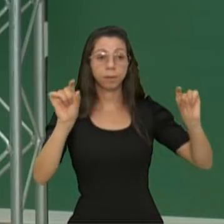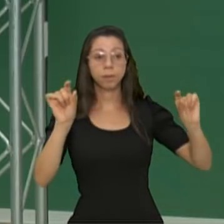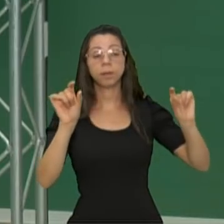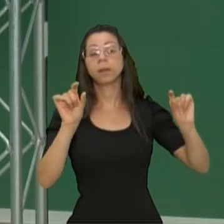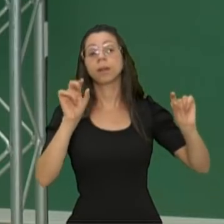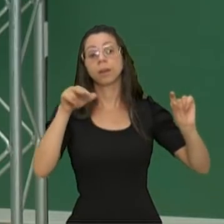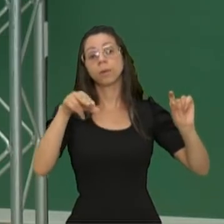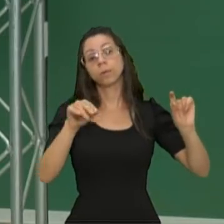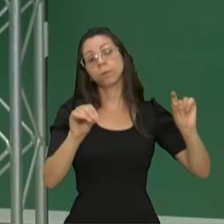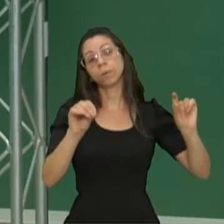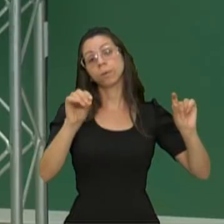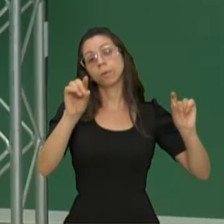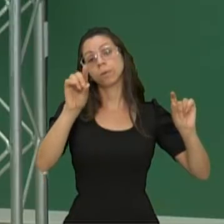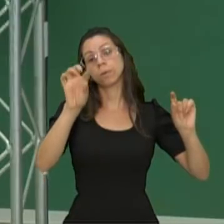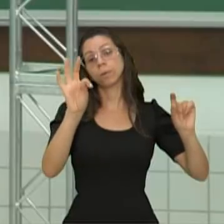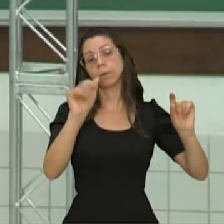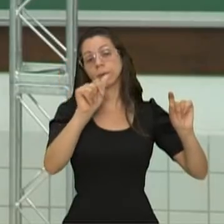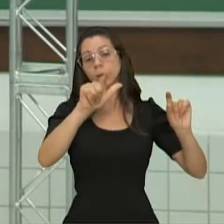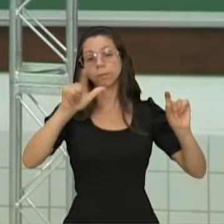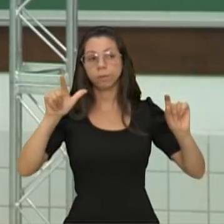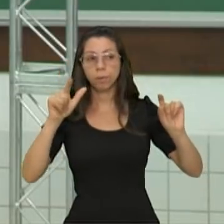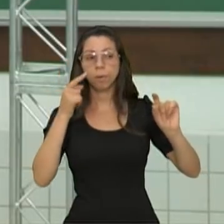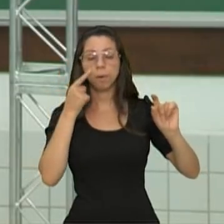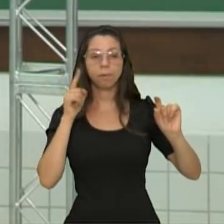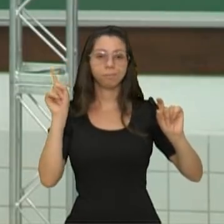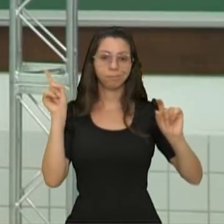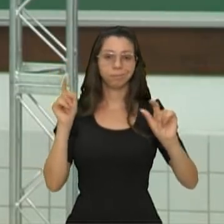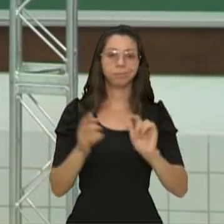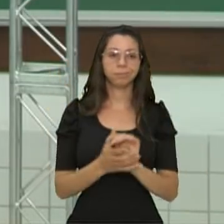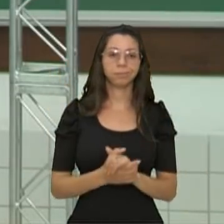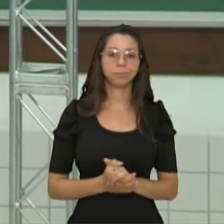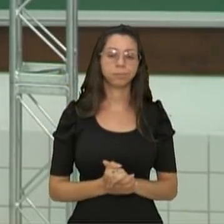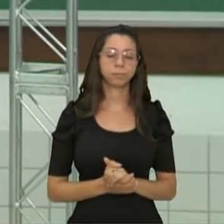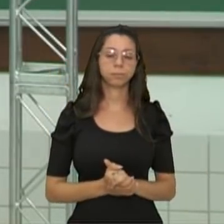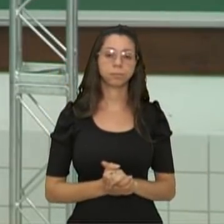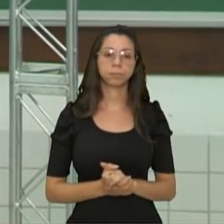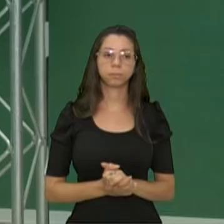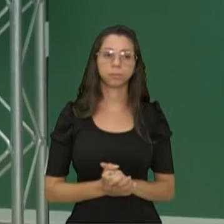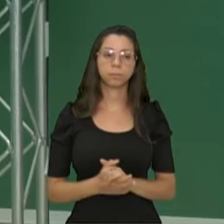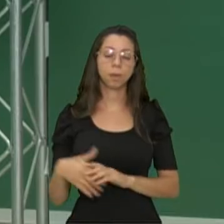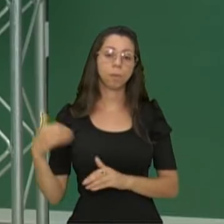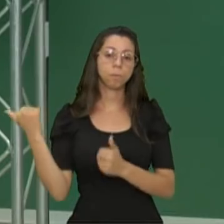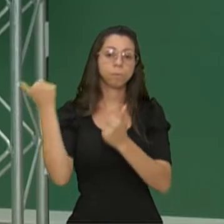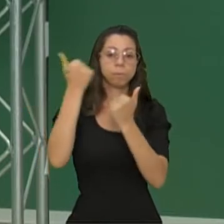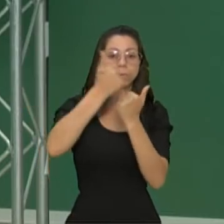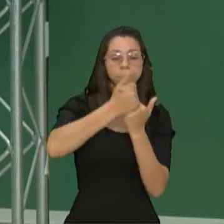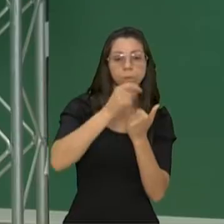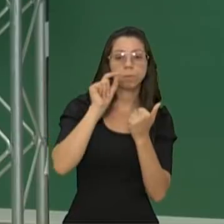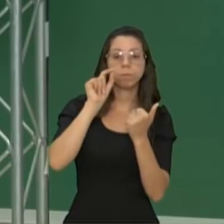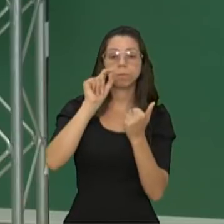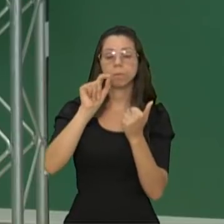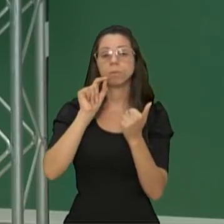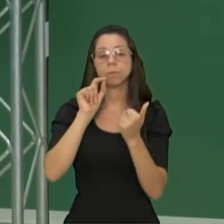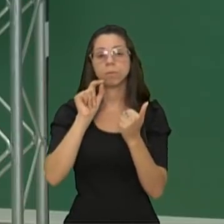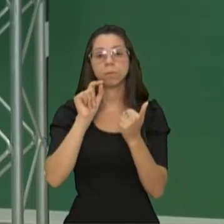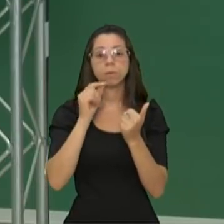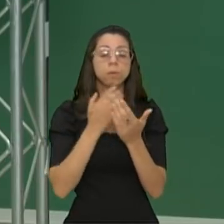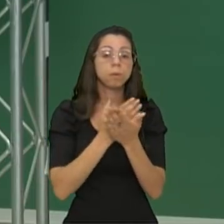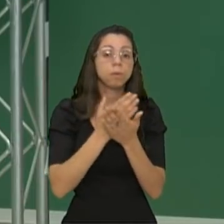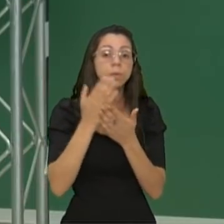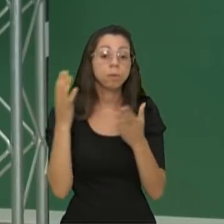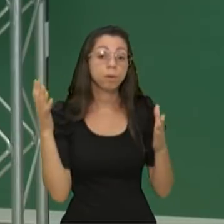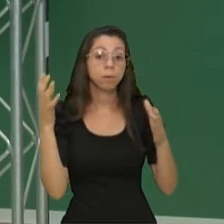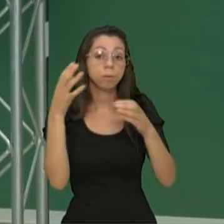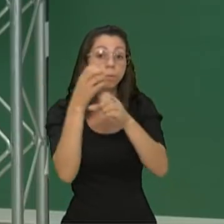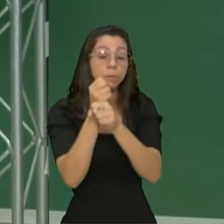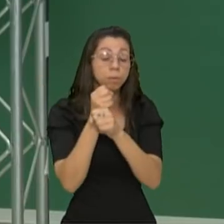produto notável, o que ficou aqui no quadro, né? Então, substituindo ali, agora eu começo a somar os